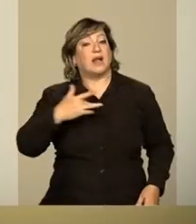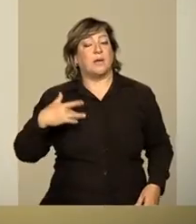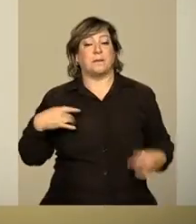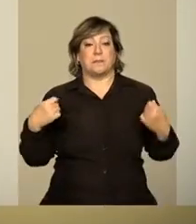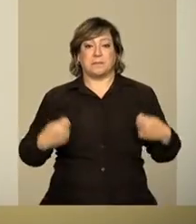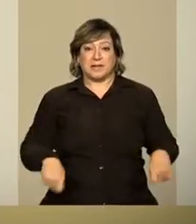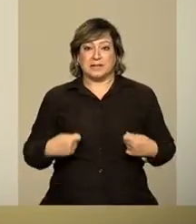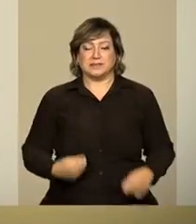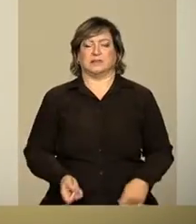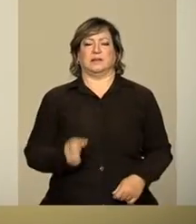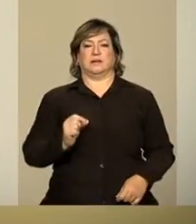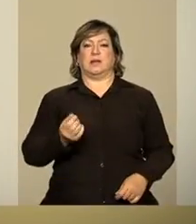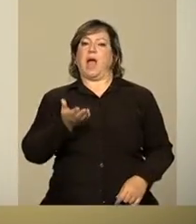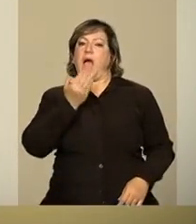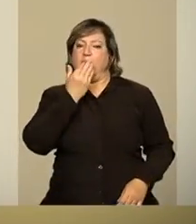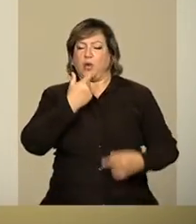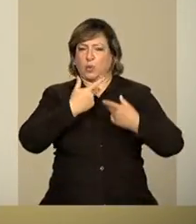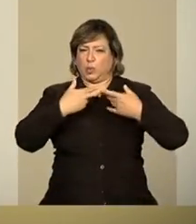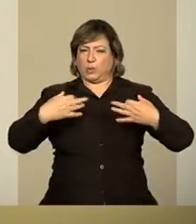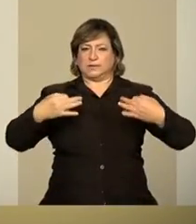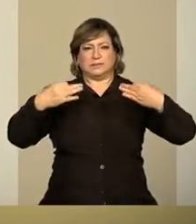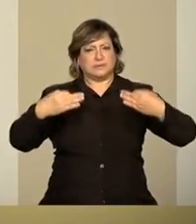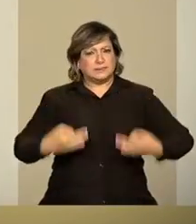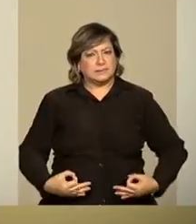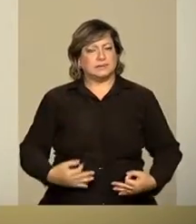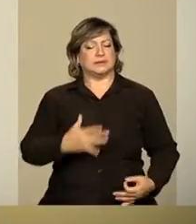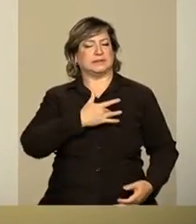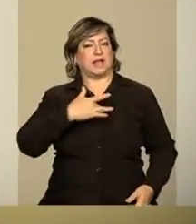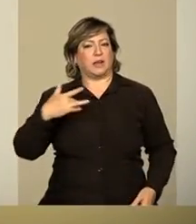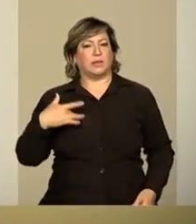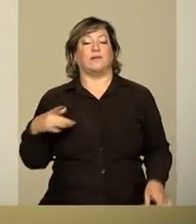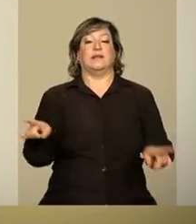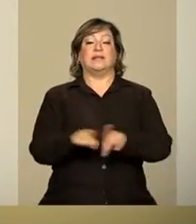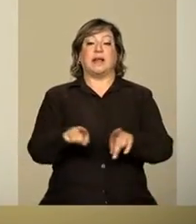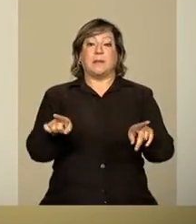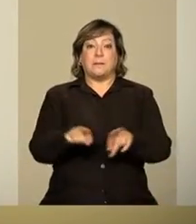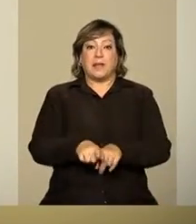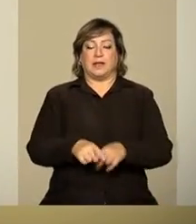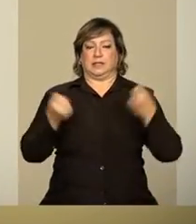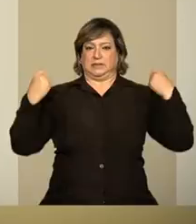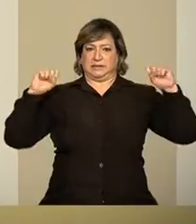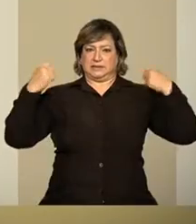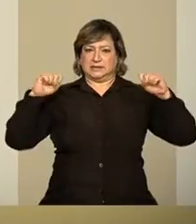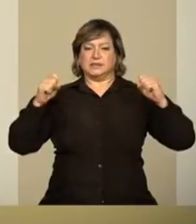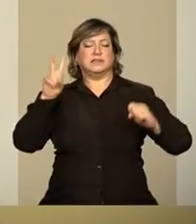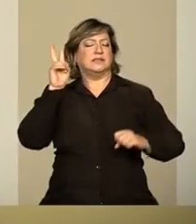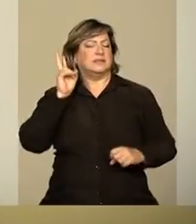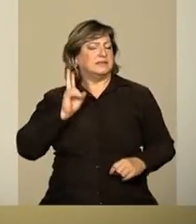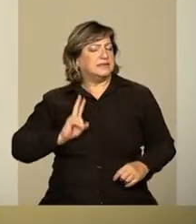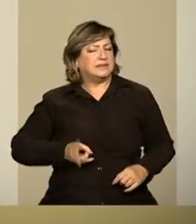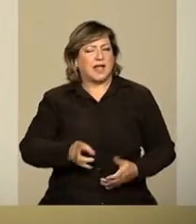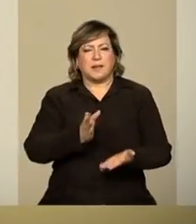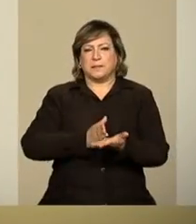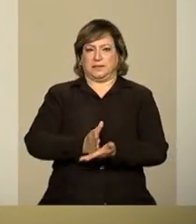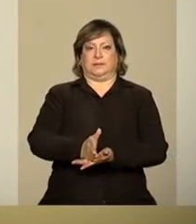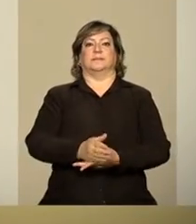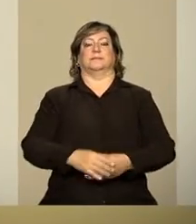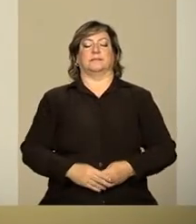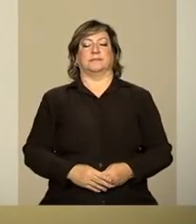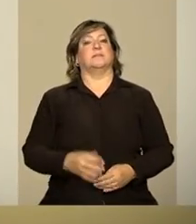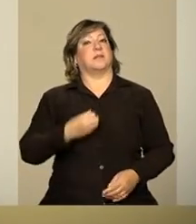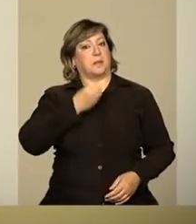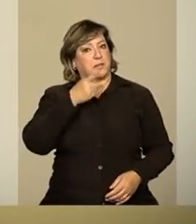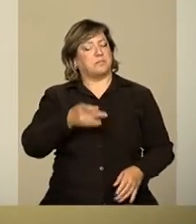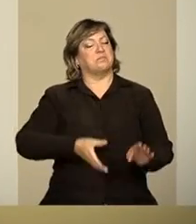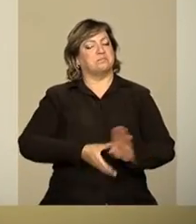uma vida saudável uma vida equilibrada com uma comida saudável e também com exercícios físicos sistemáticos